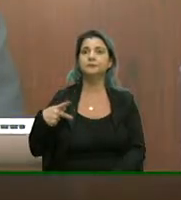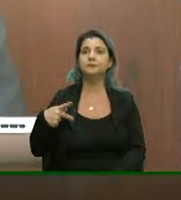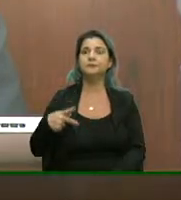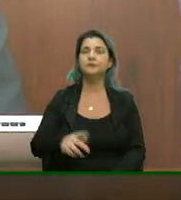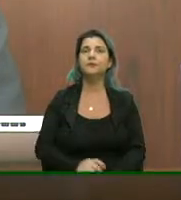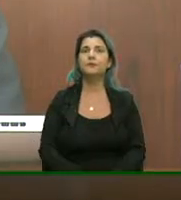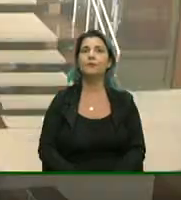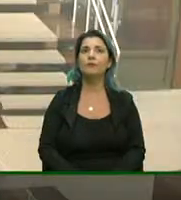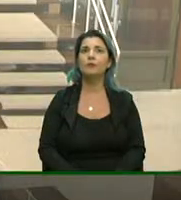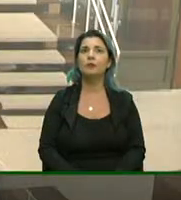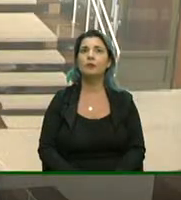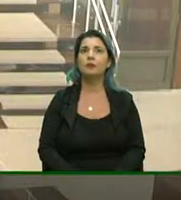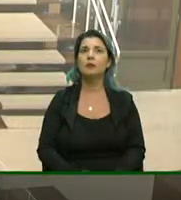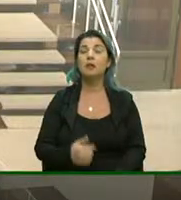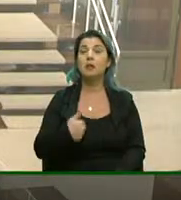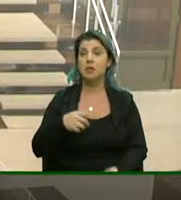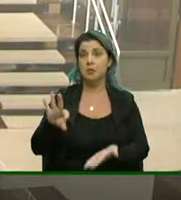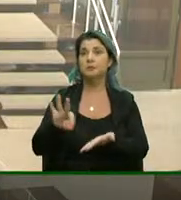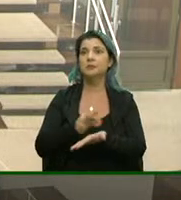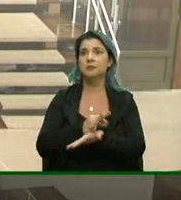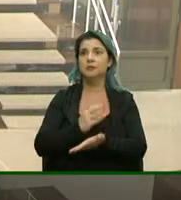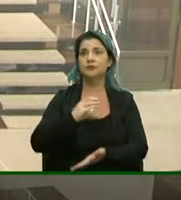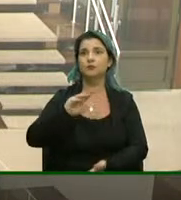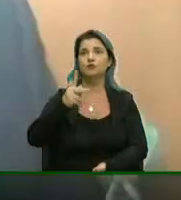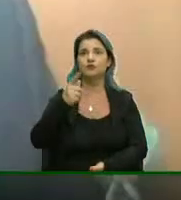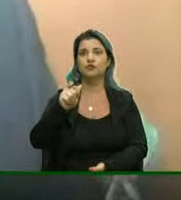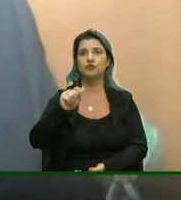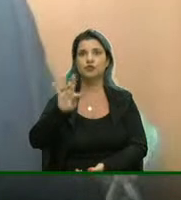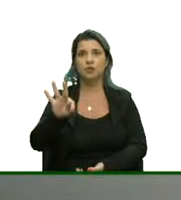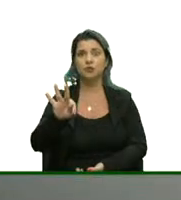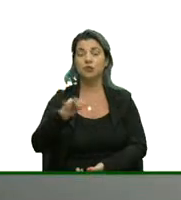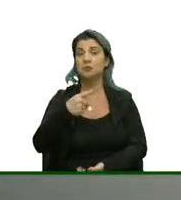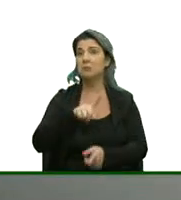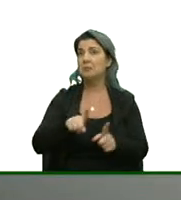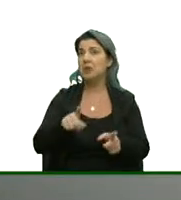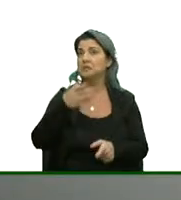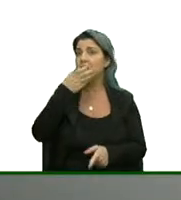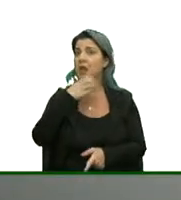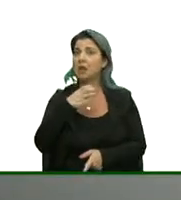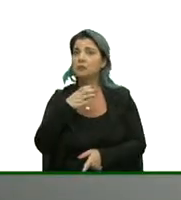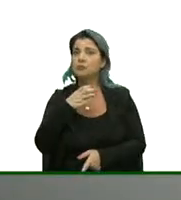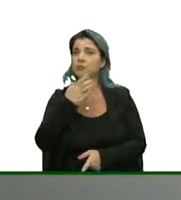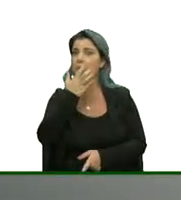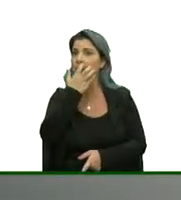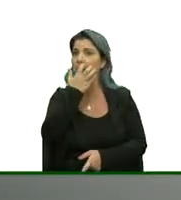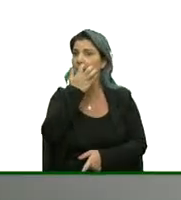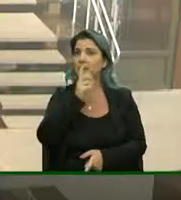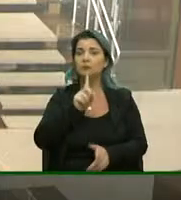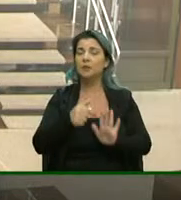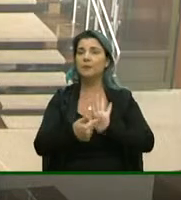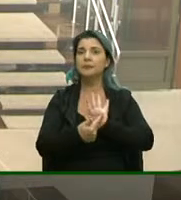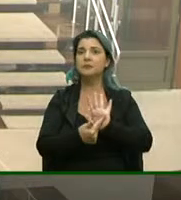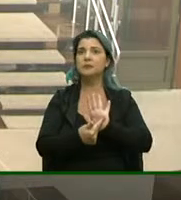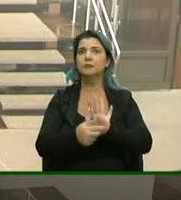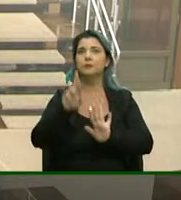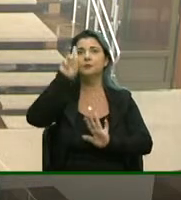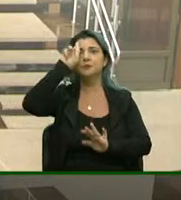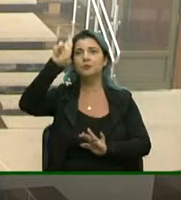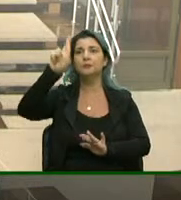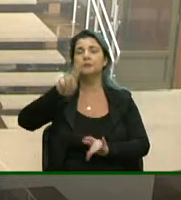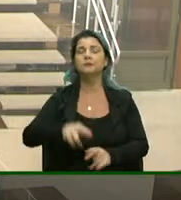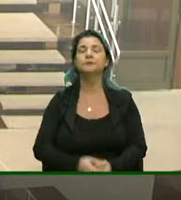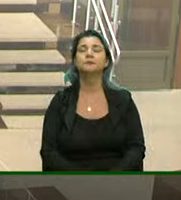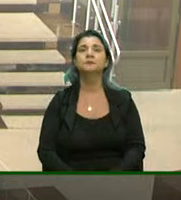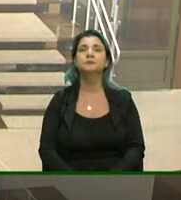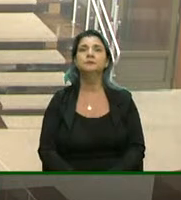Presidente, deputado... eu me inscrevi aqui no chat, mas acho que não sei se está aparecendo aí para o senhor. Bem, então, Vossa Excelência está inscrito com a